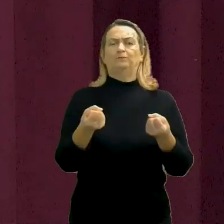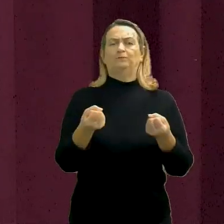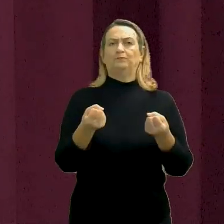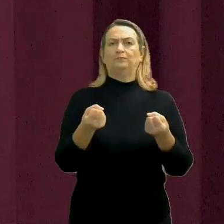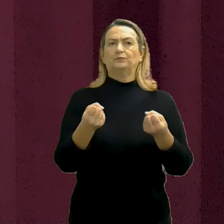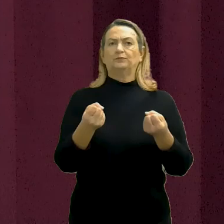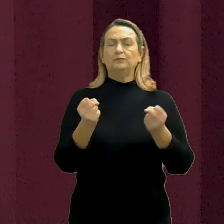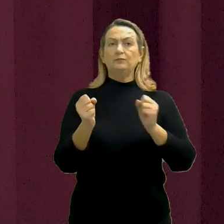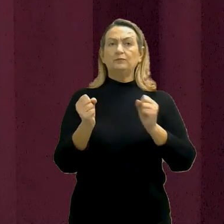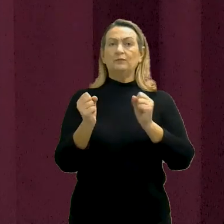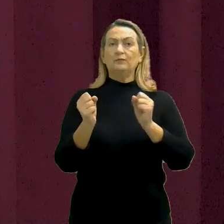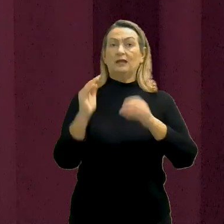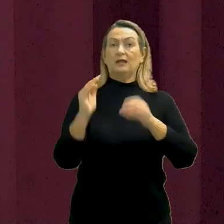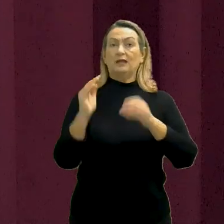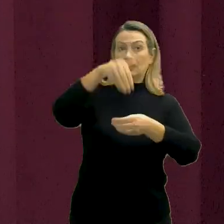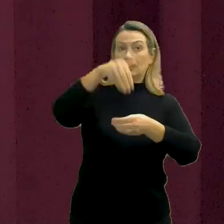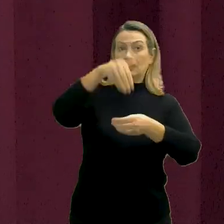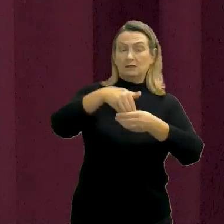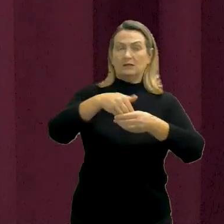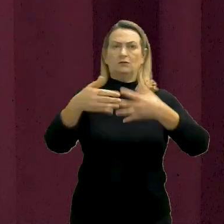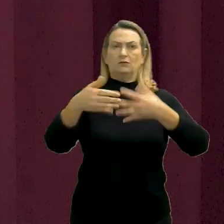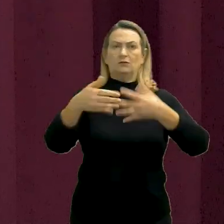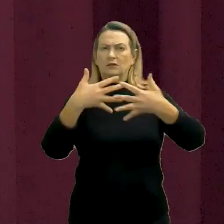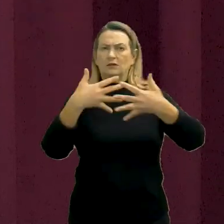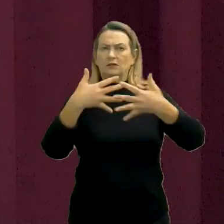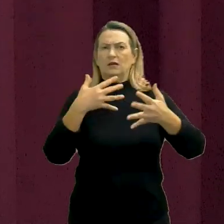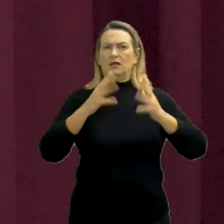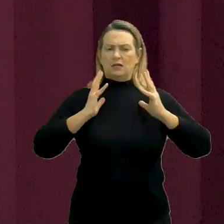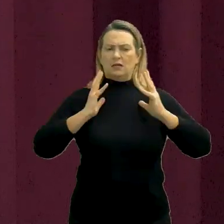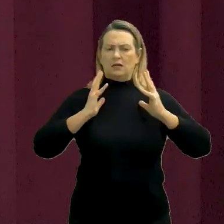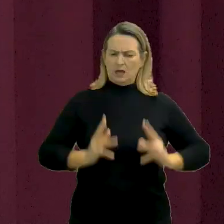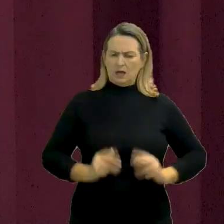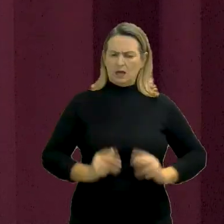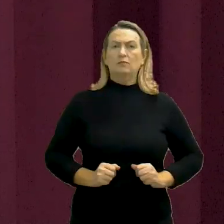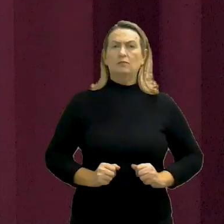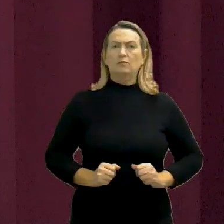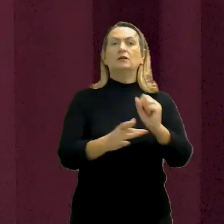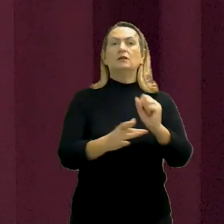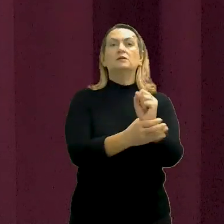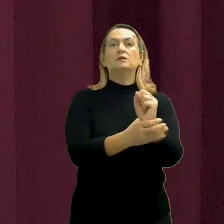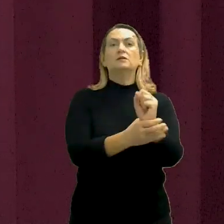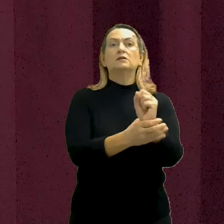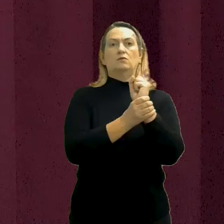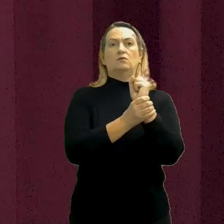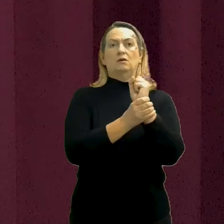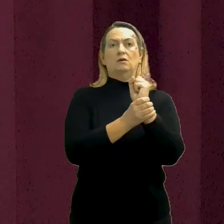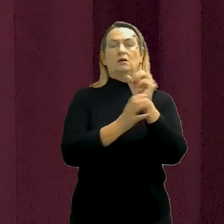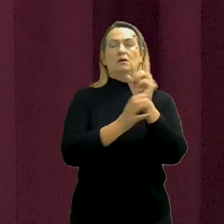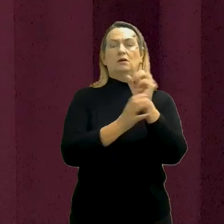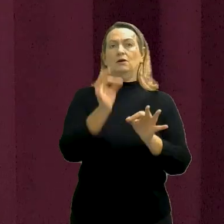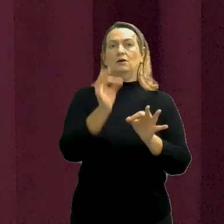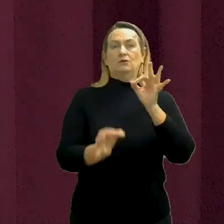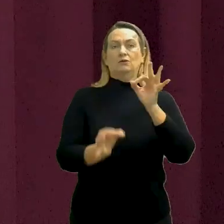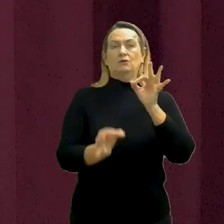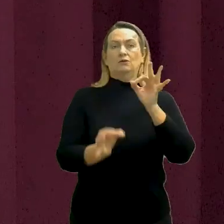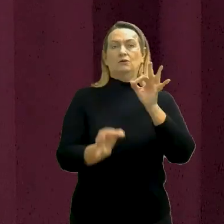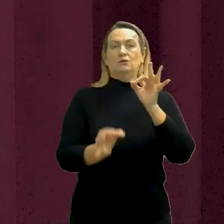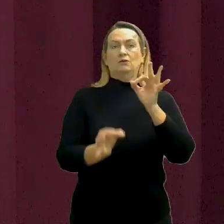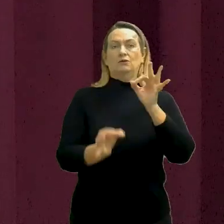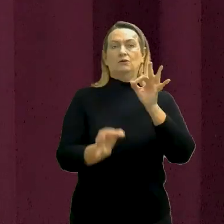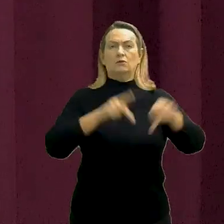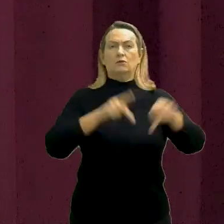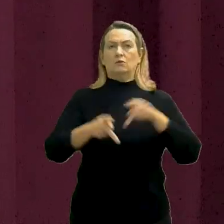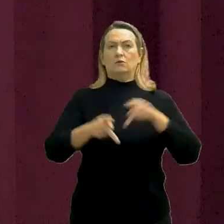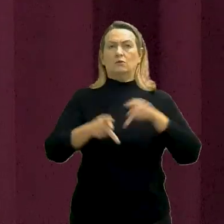sejam transparentes sejam limpas que dê segurança jurídica para a população para